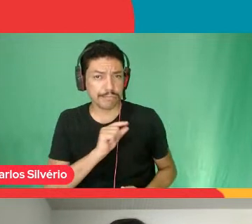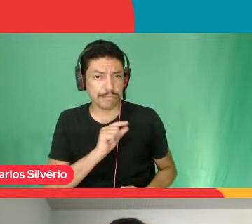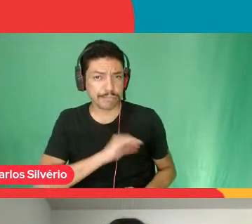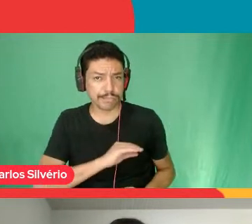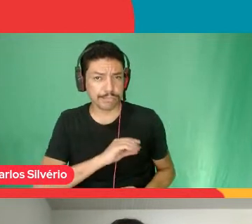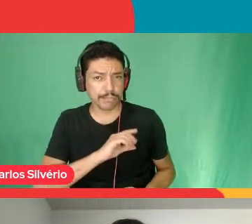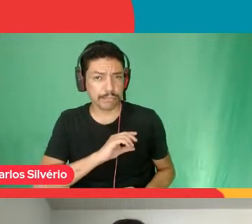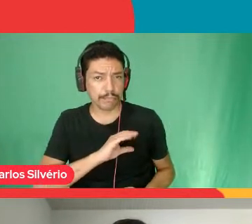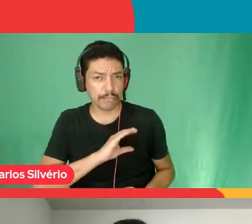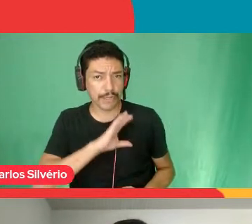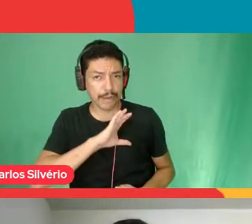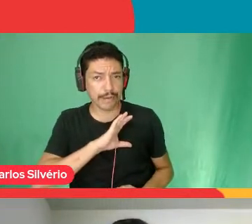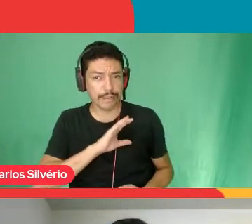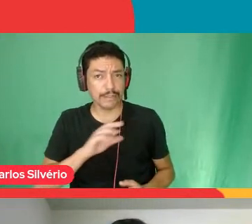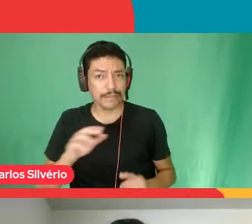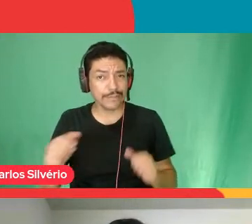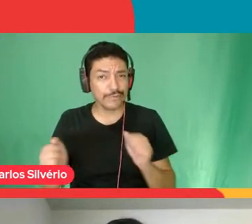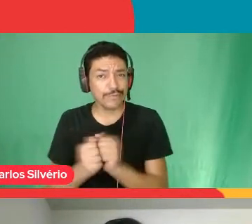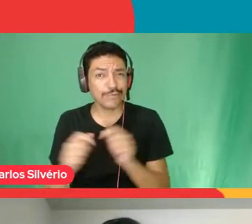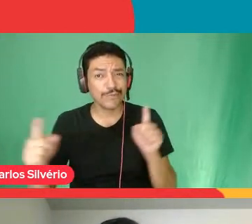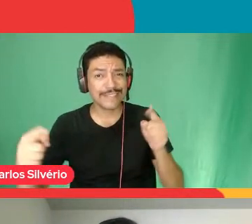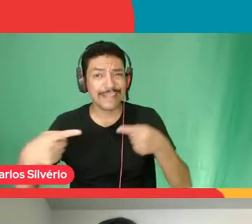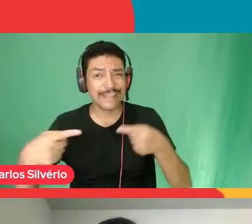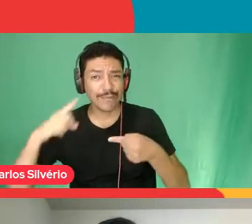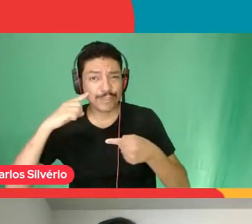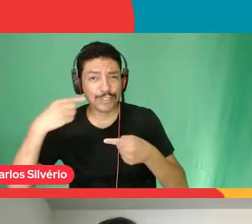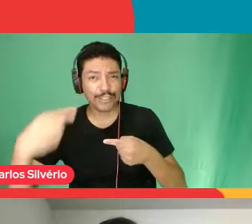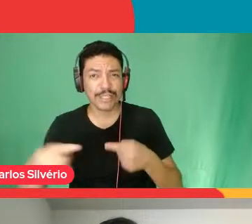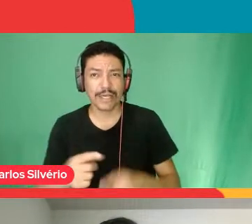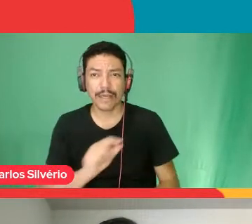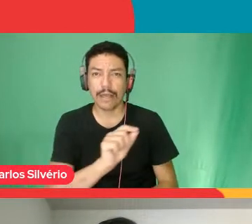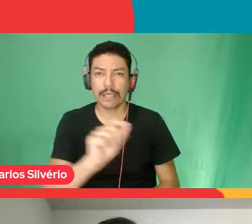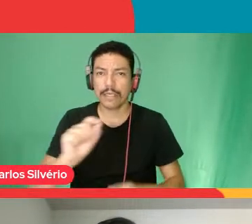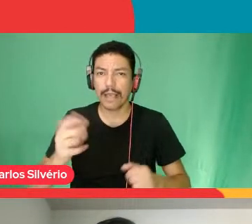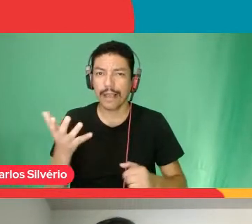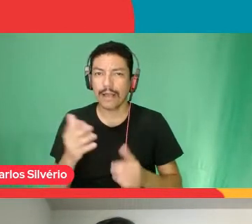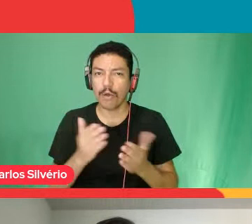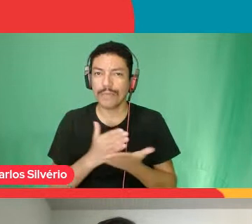hoje no dia a dia? Quem inicia para a gente?